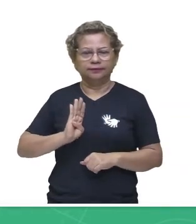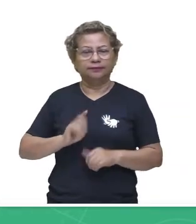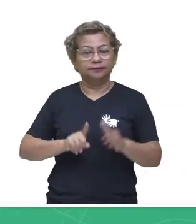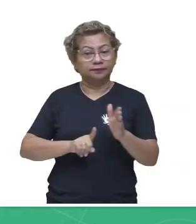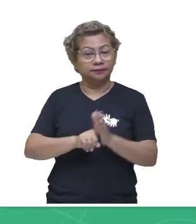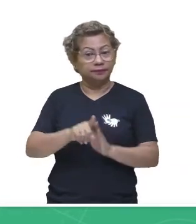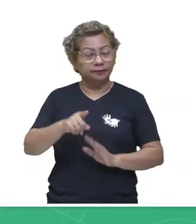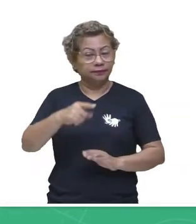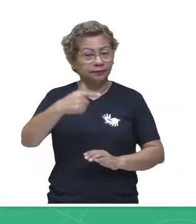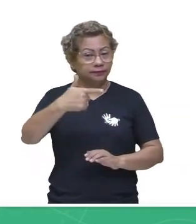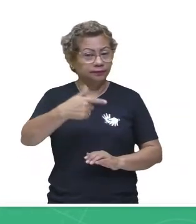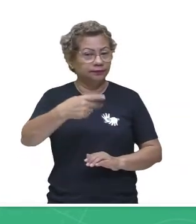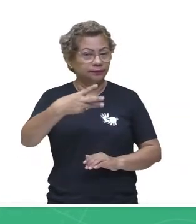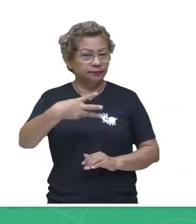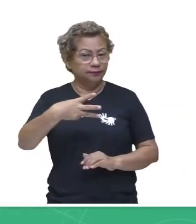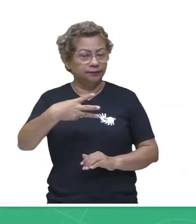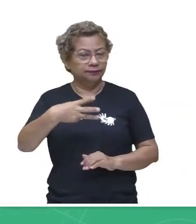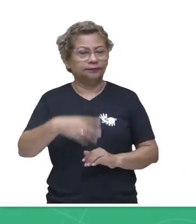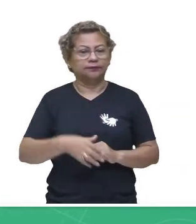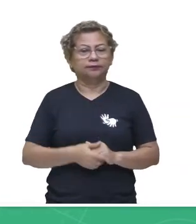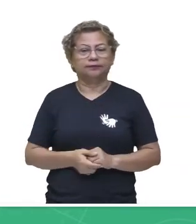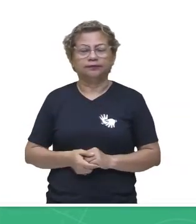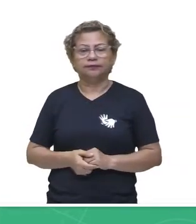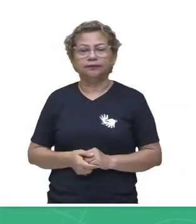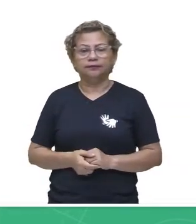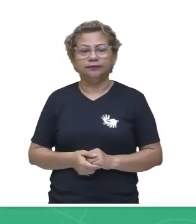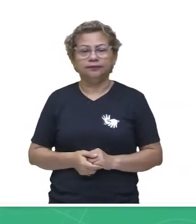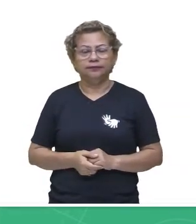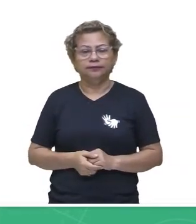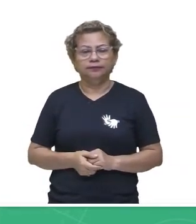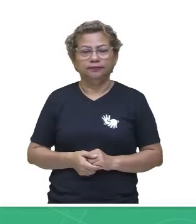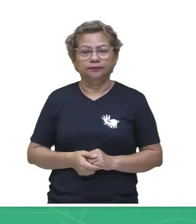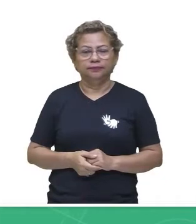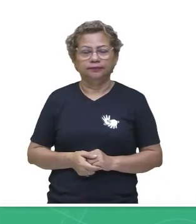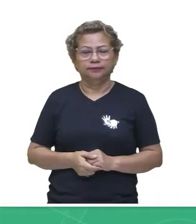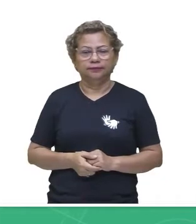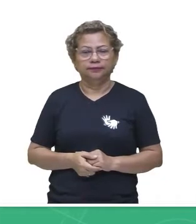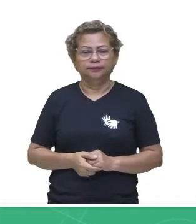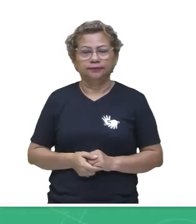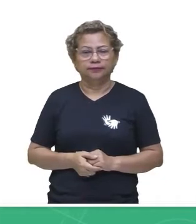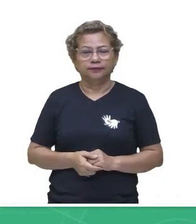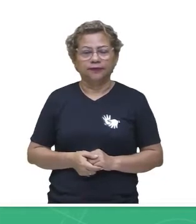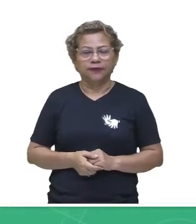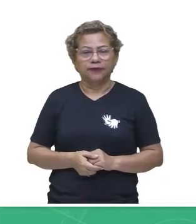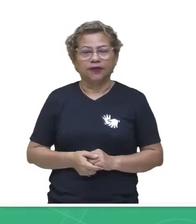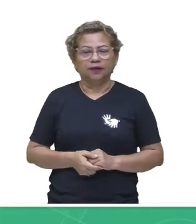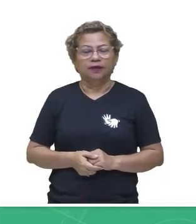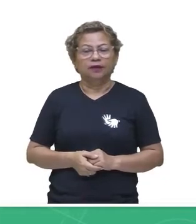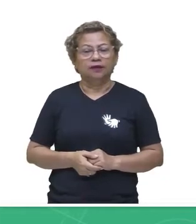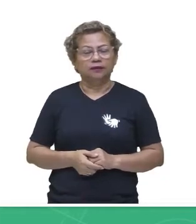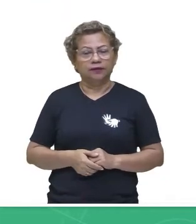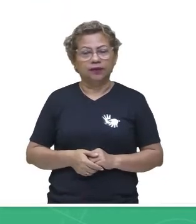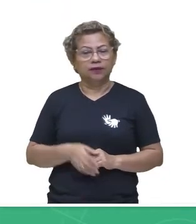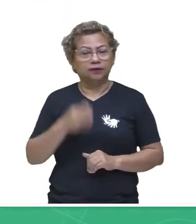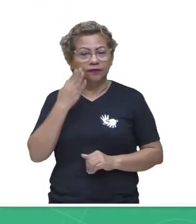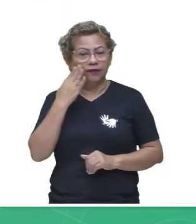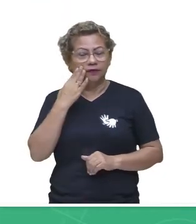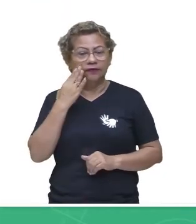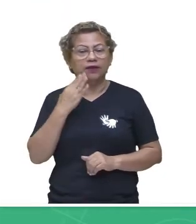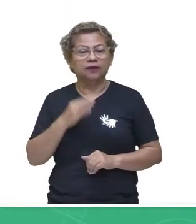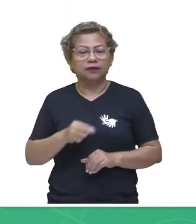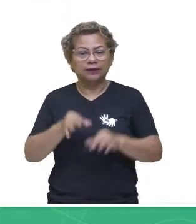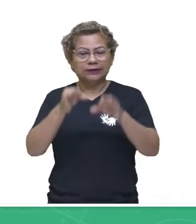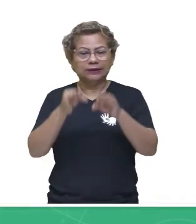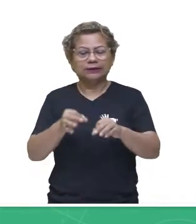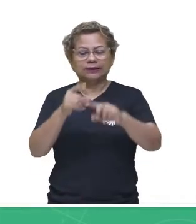Laís? Que estamos corrigindo. Então, a gente vai verificar que Qual é a resposta correta? É sim a